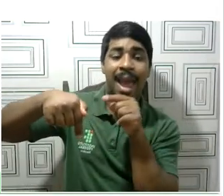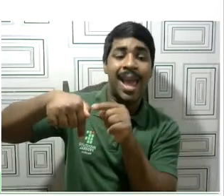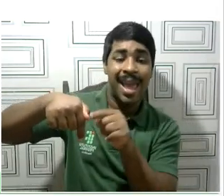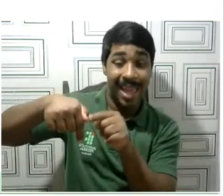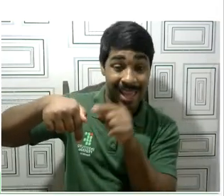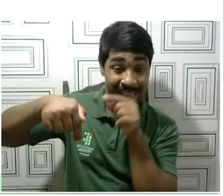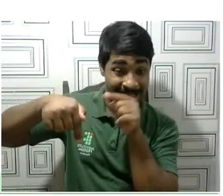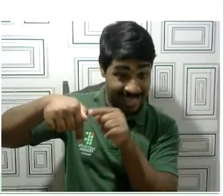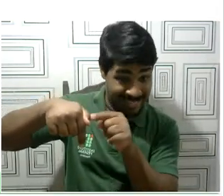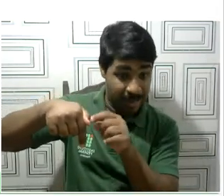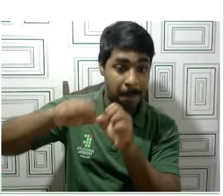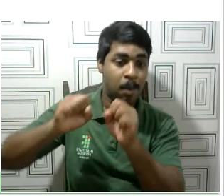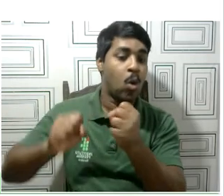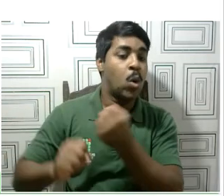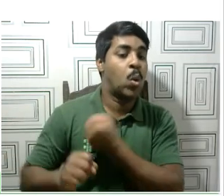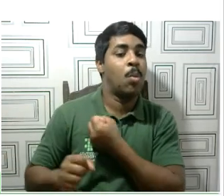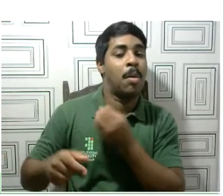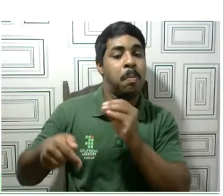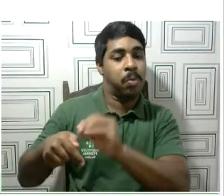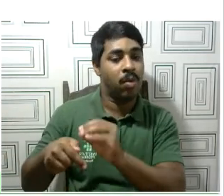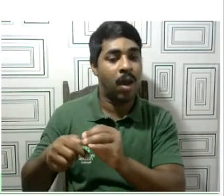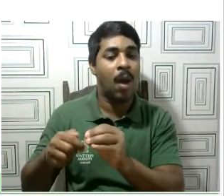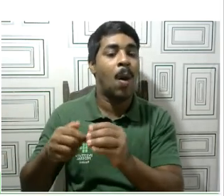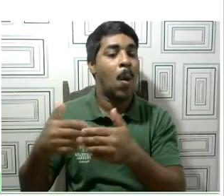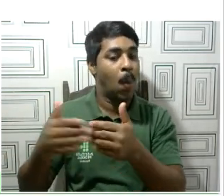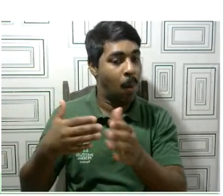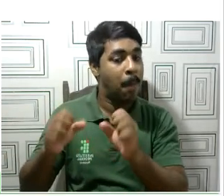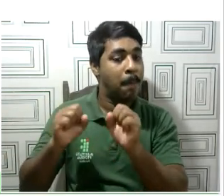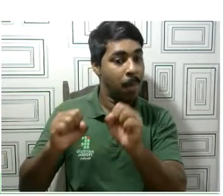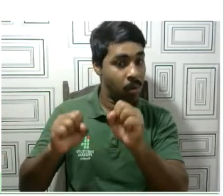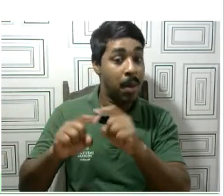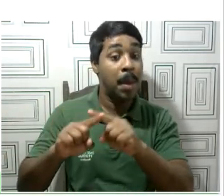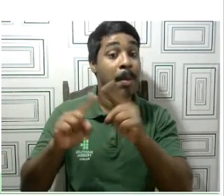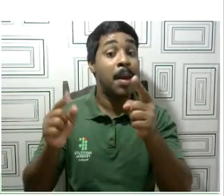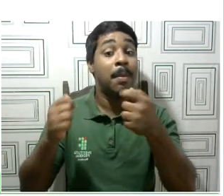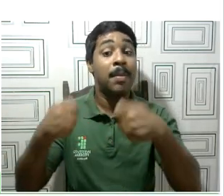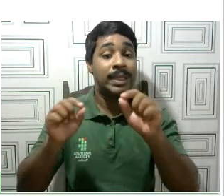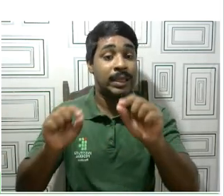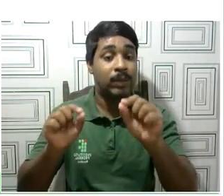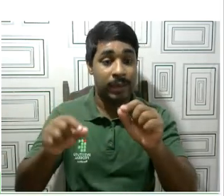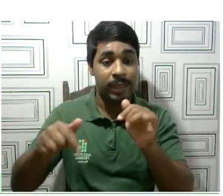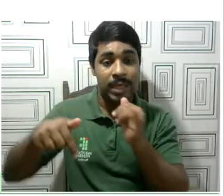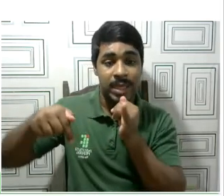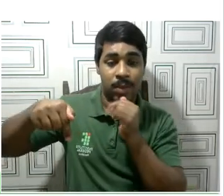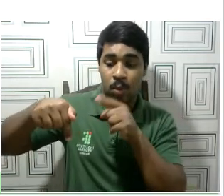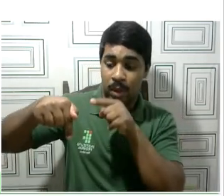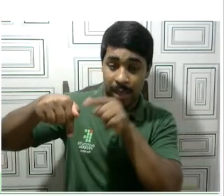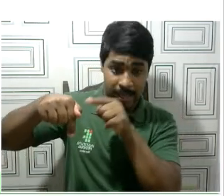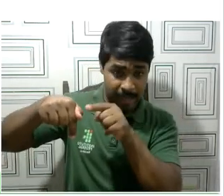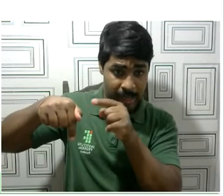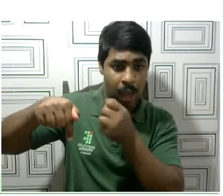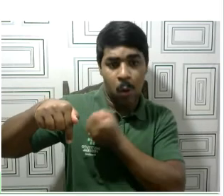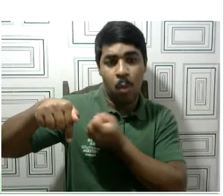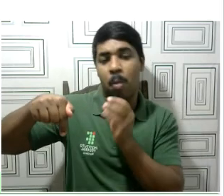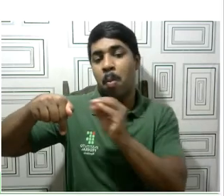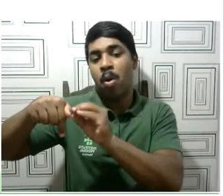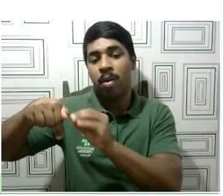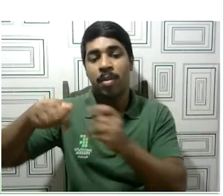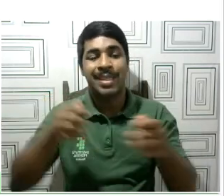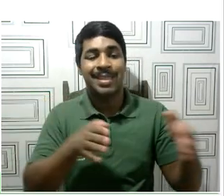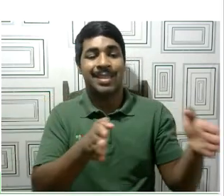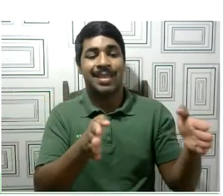frente do 10, ele tem que ser maior, né, ou igual a 1, e ele